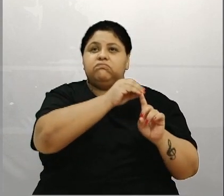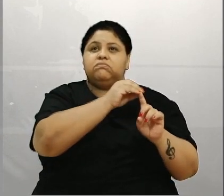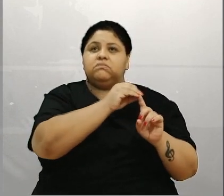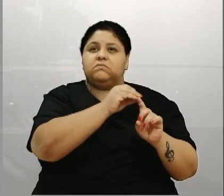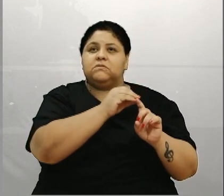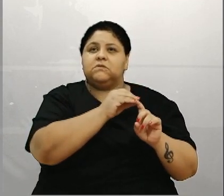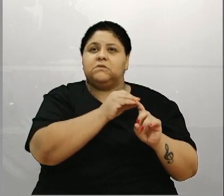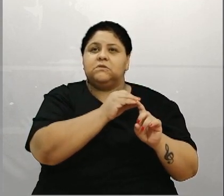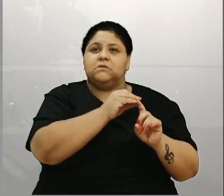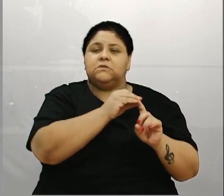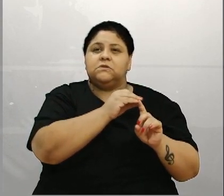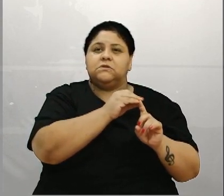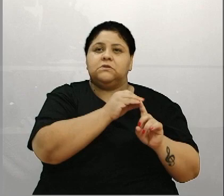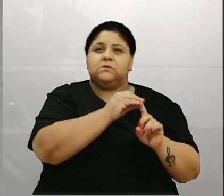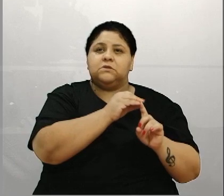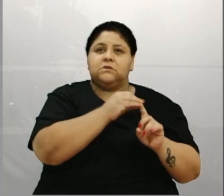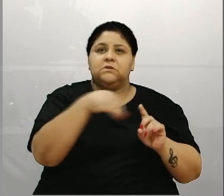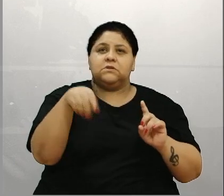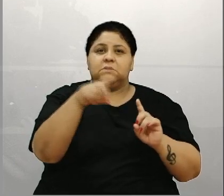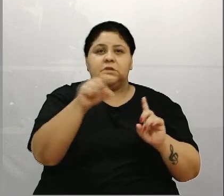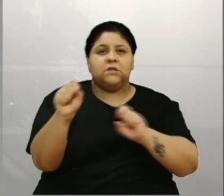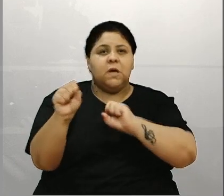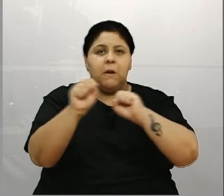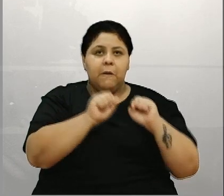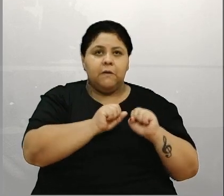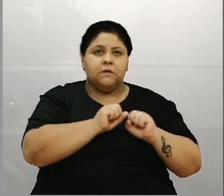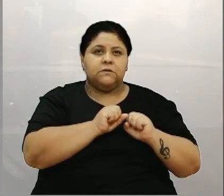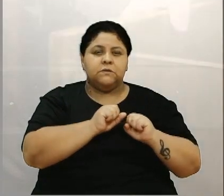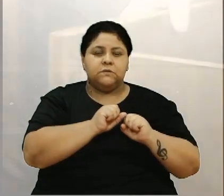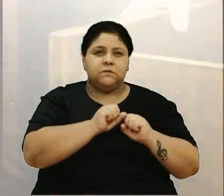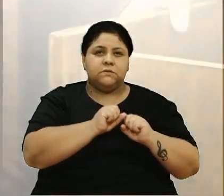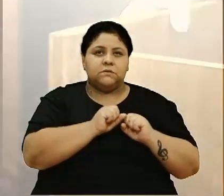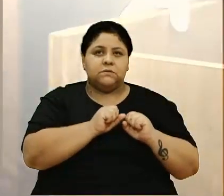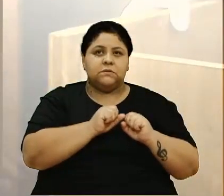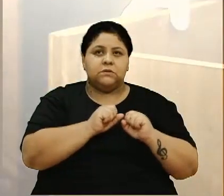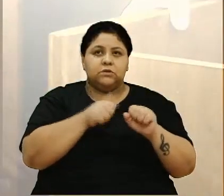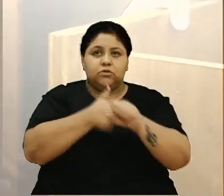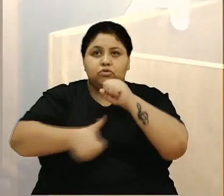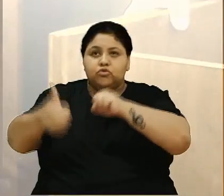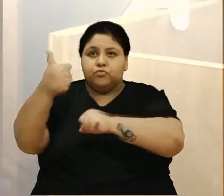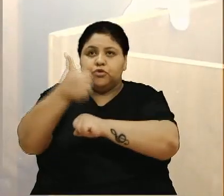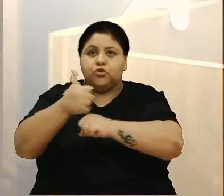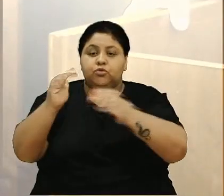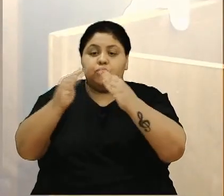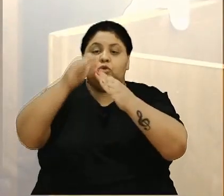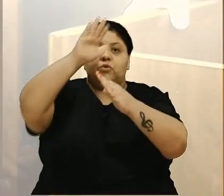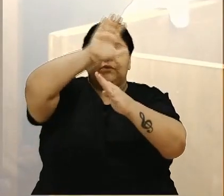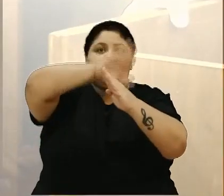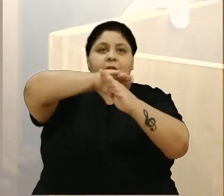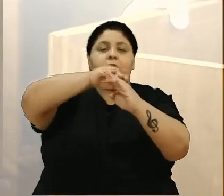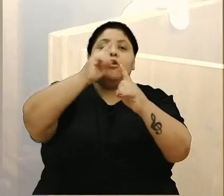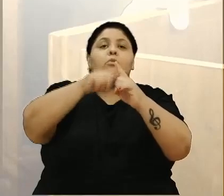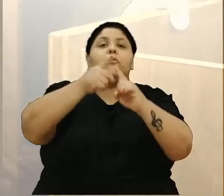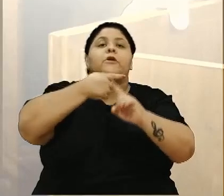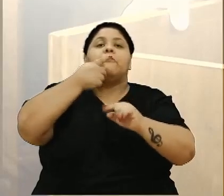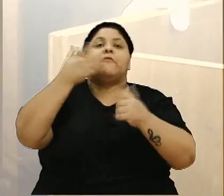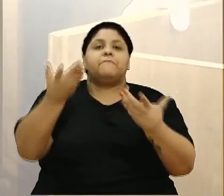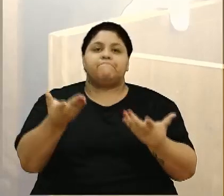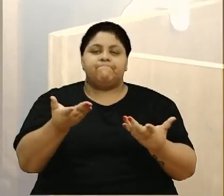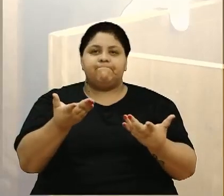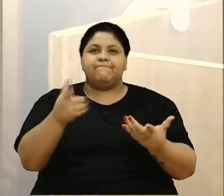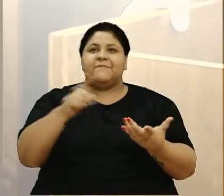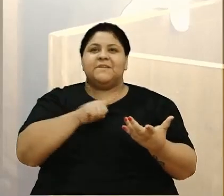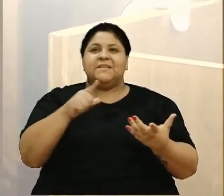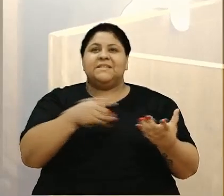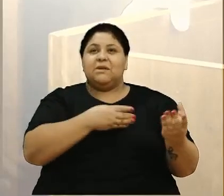para que a gente possa trocar o telhado. E por que eu falo isso? Porque tem